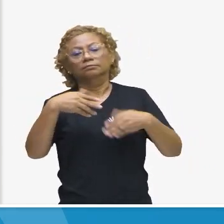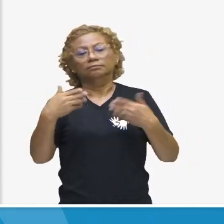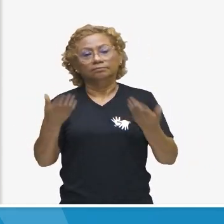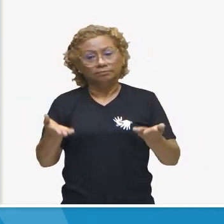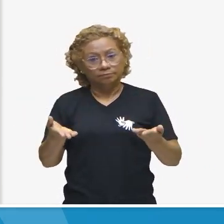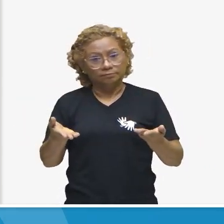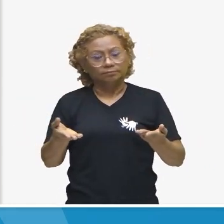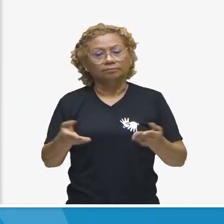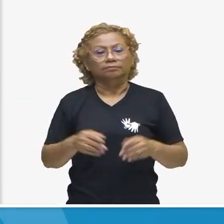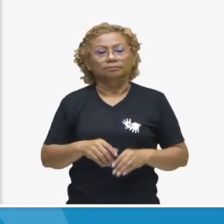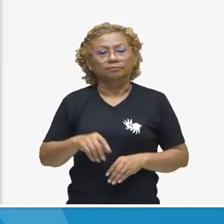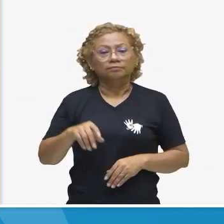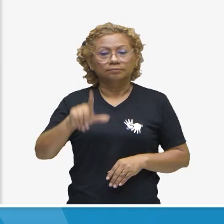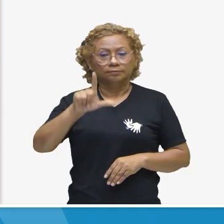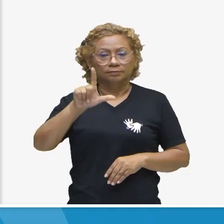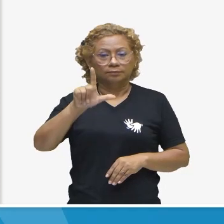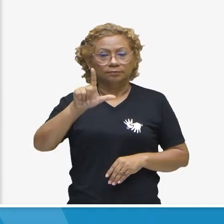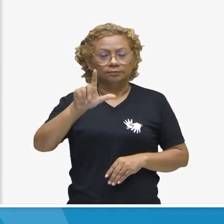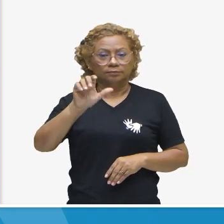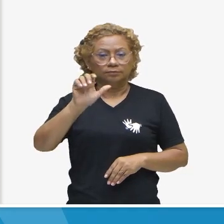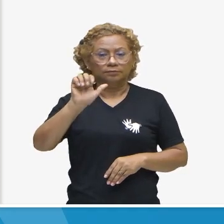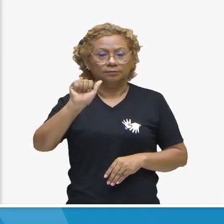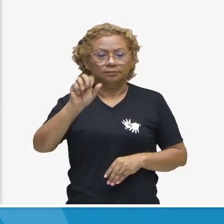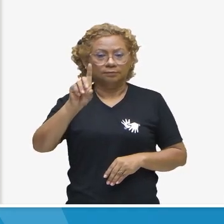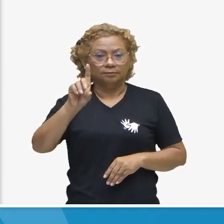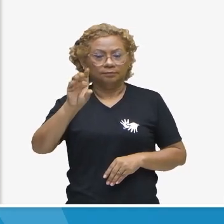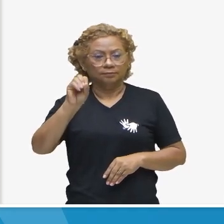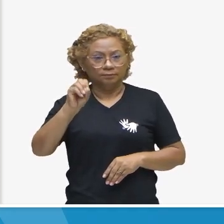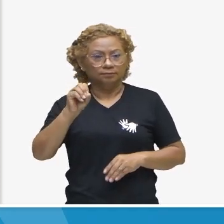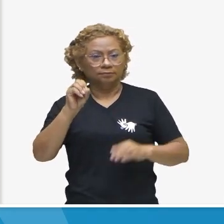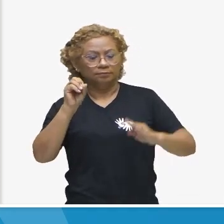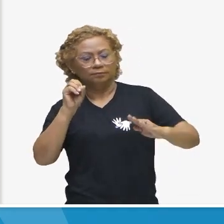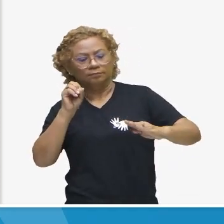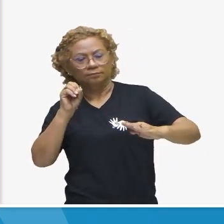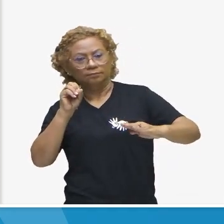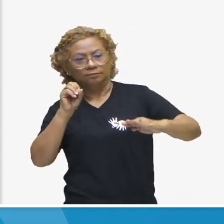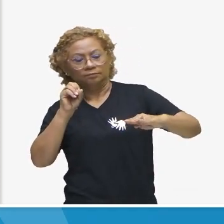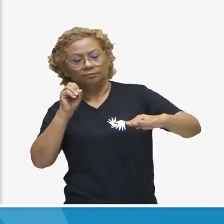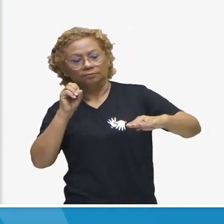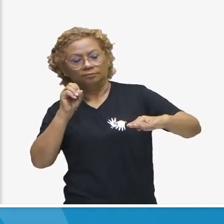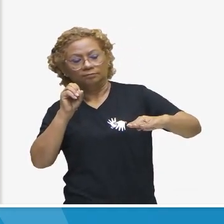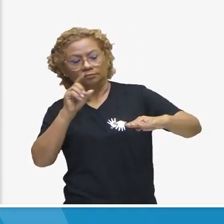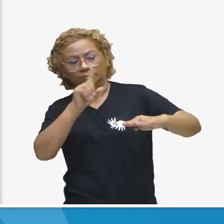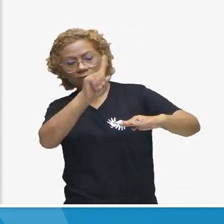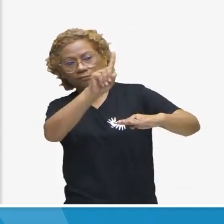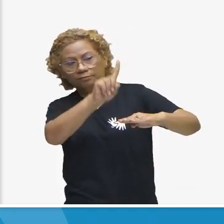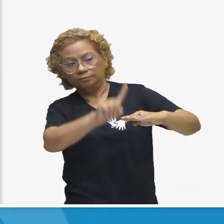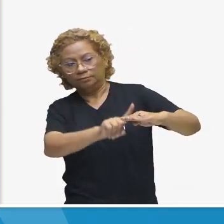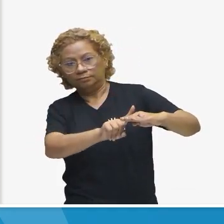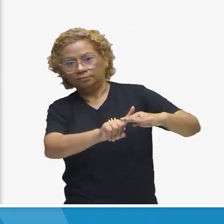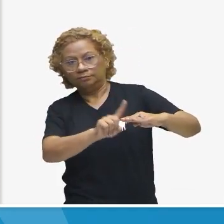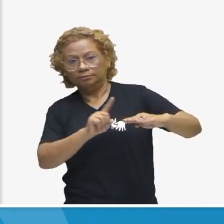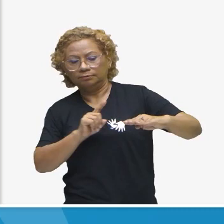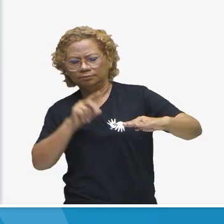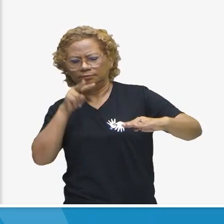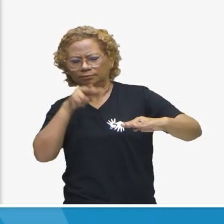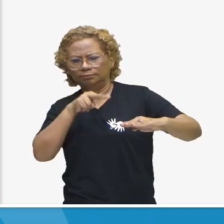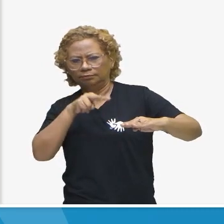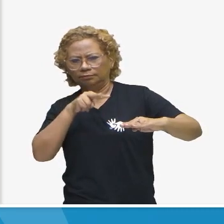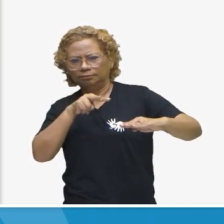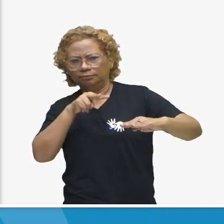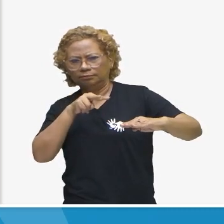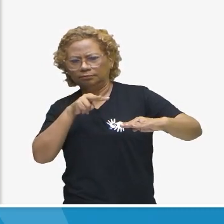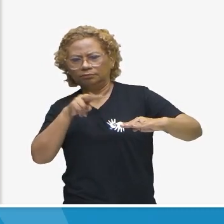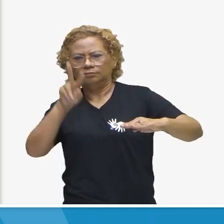olho na lateral, eu vejo uma reta, tá? Agora, quando eu faço essa mesma observação, agora